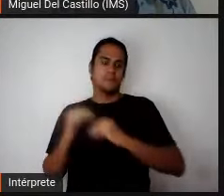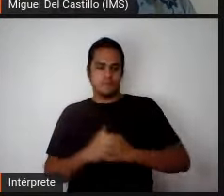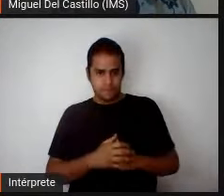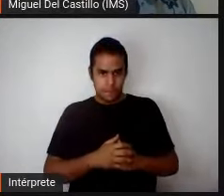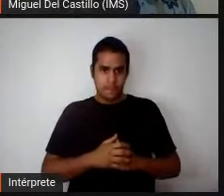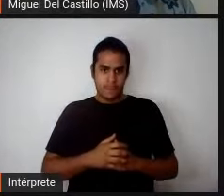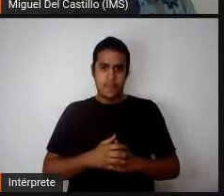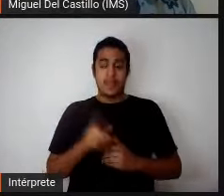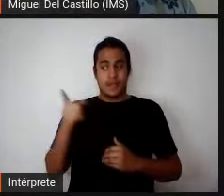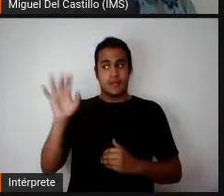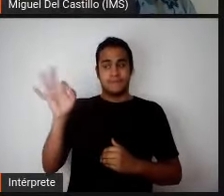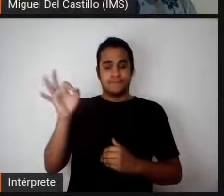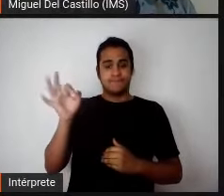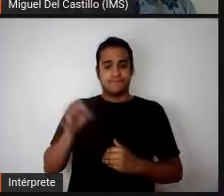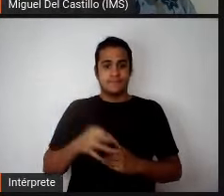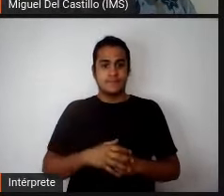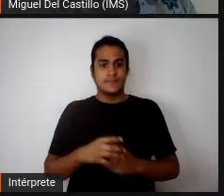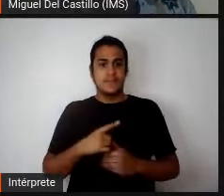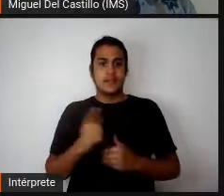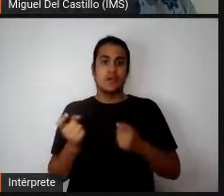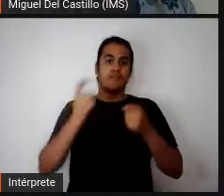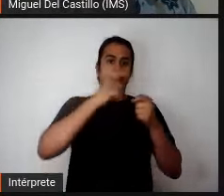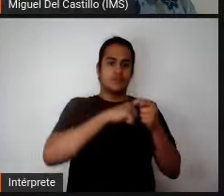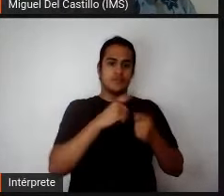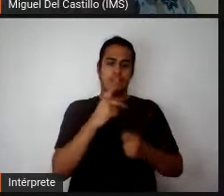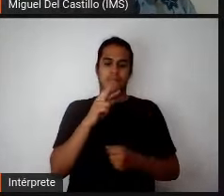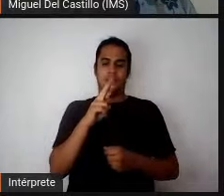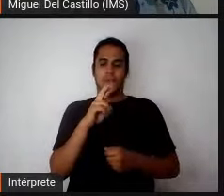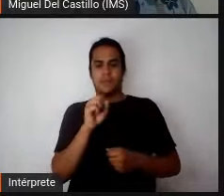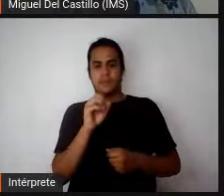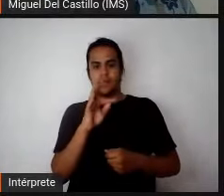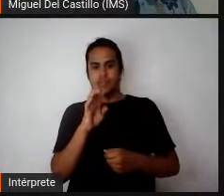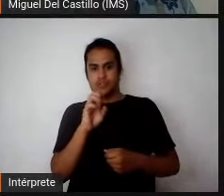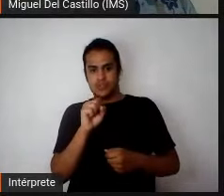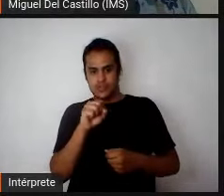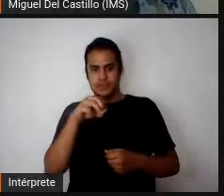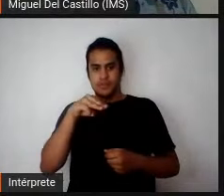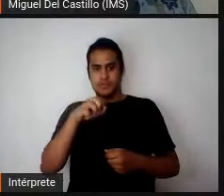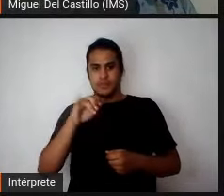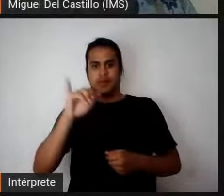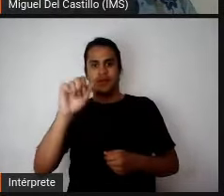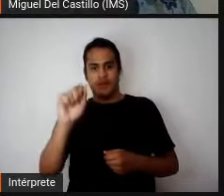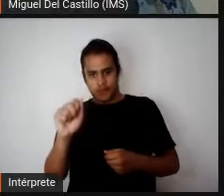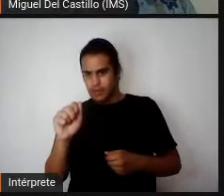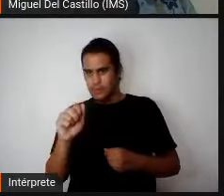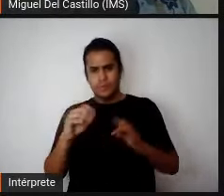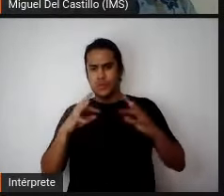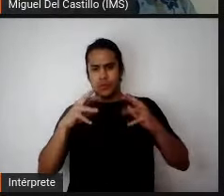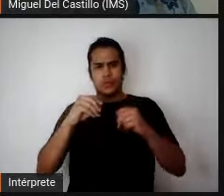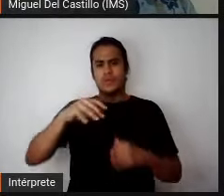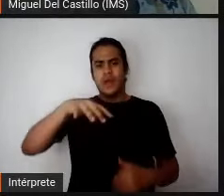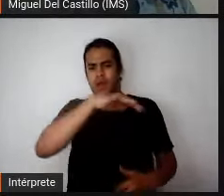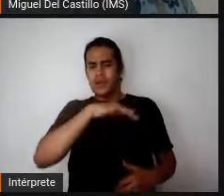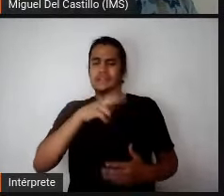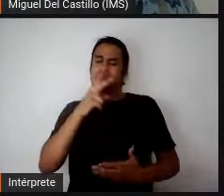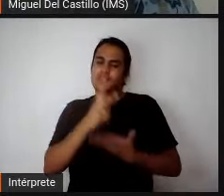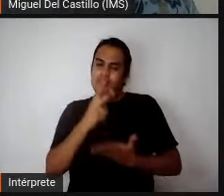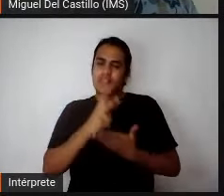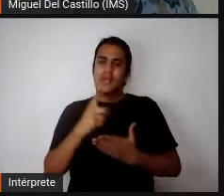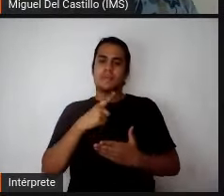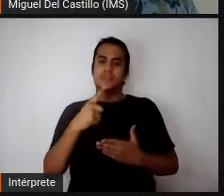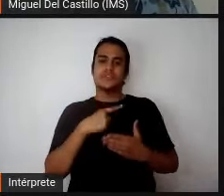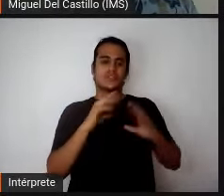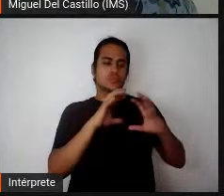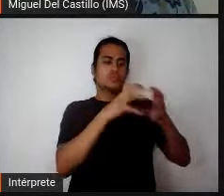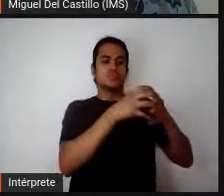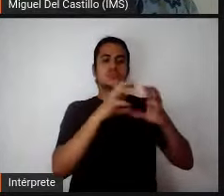Paulo, estamos voltando para Prestes Maia, essa época, toda essa área, tinha vários pequenos estúdios que sempre tinham